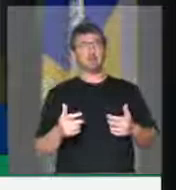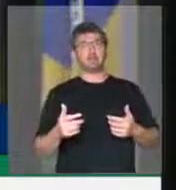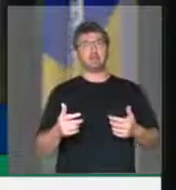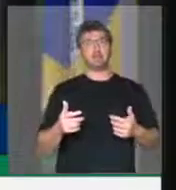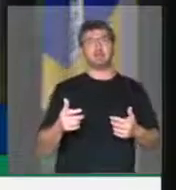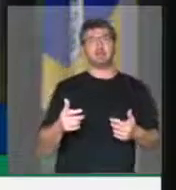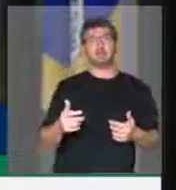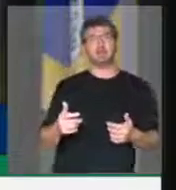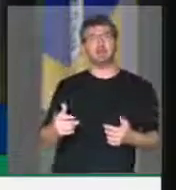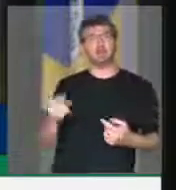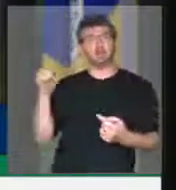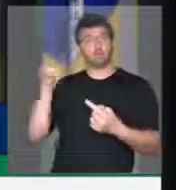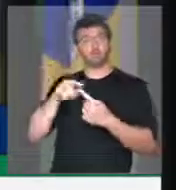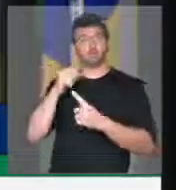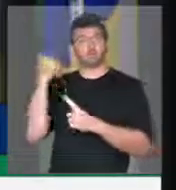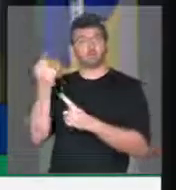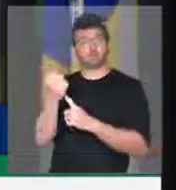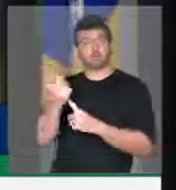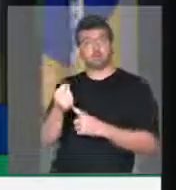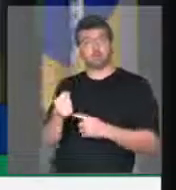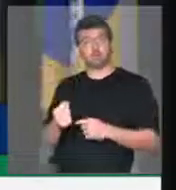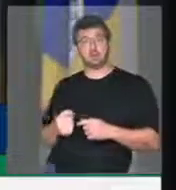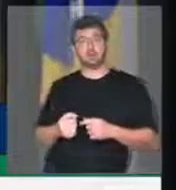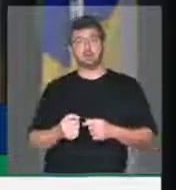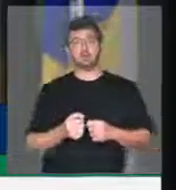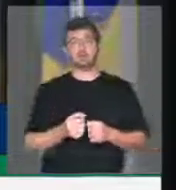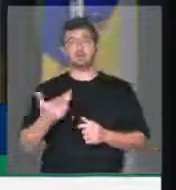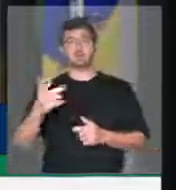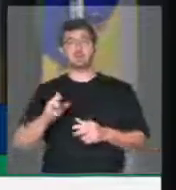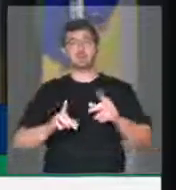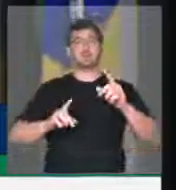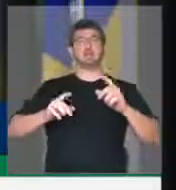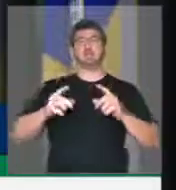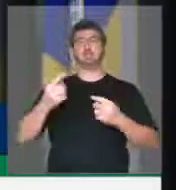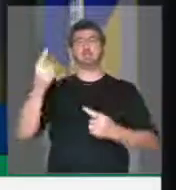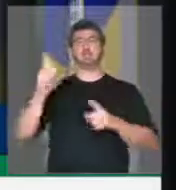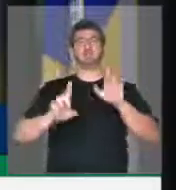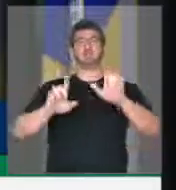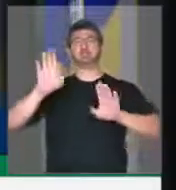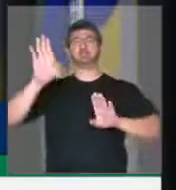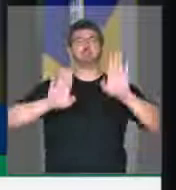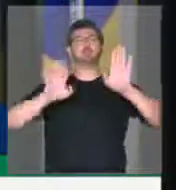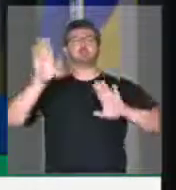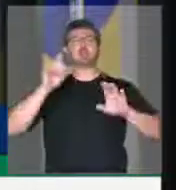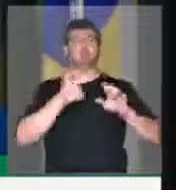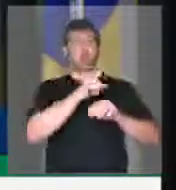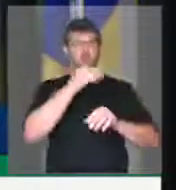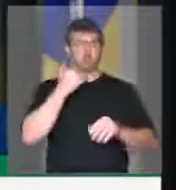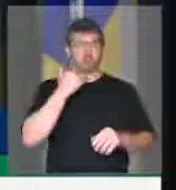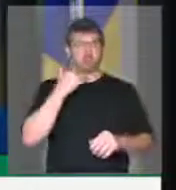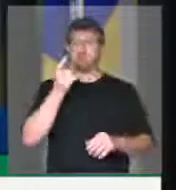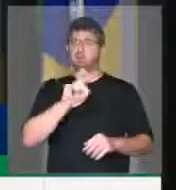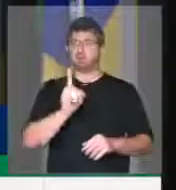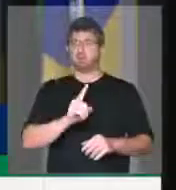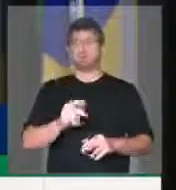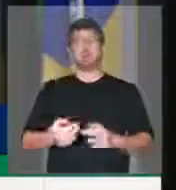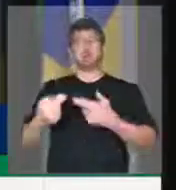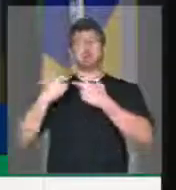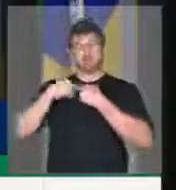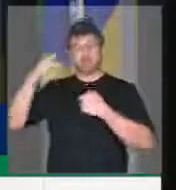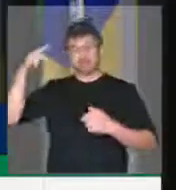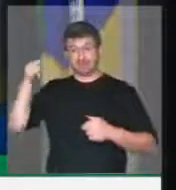rigorosamente social. Não está querendo disputar com bancos comerciais. Ela quer desenvolver um papel social para o qual foi